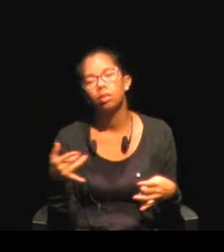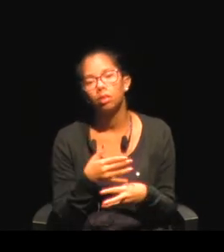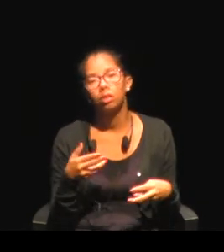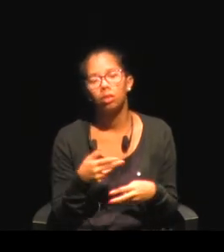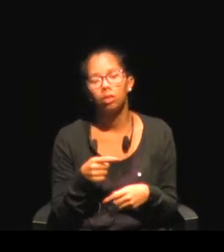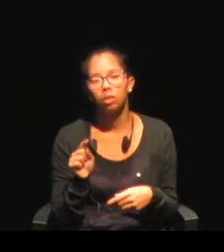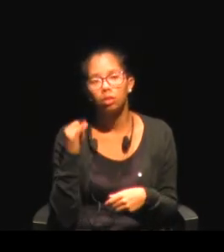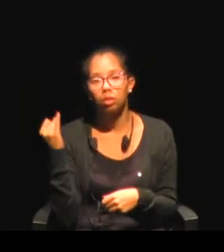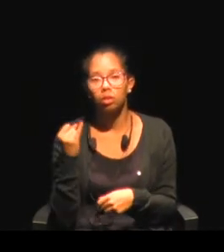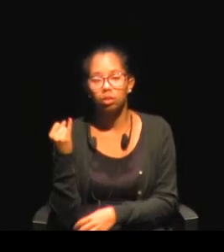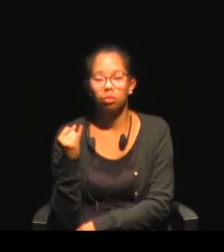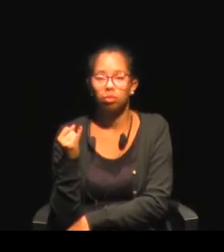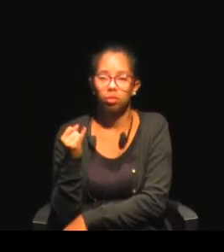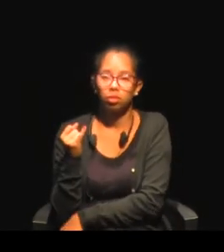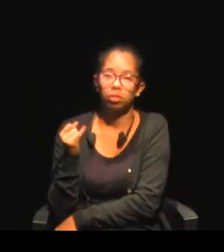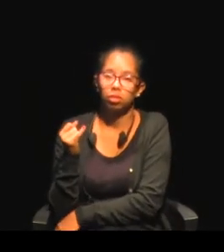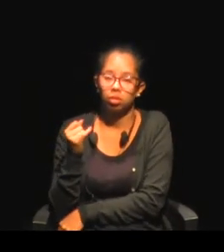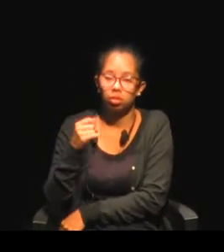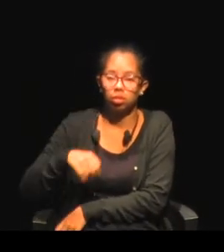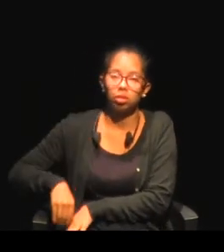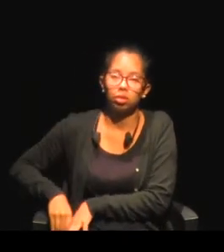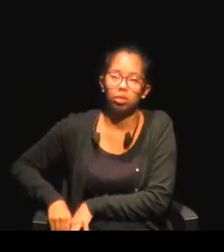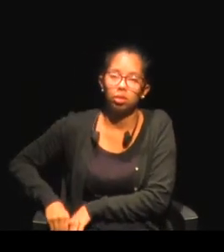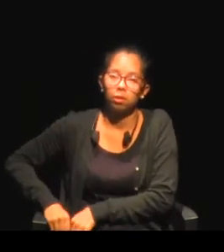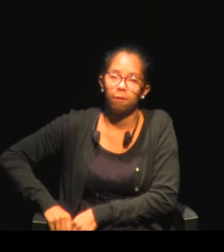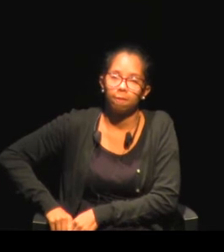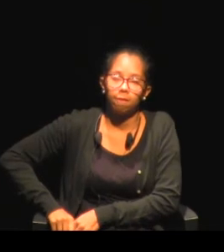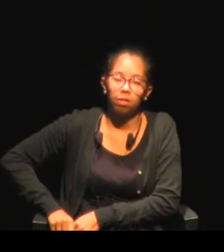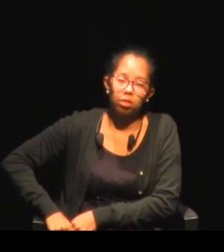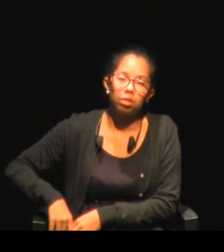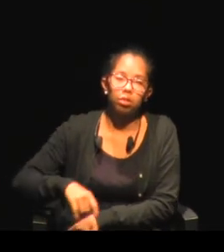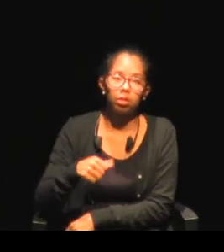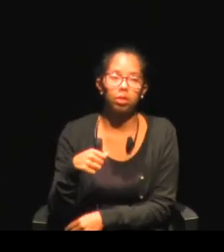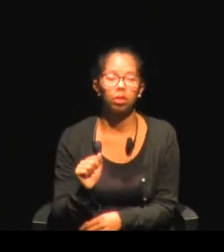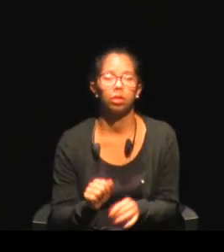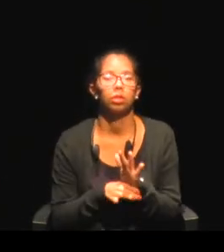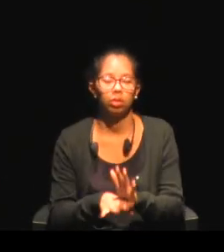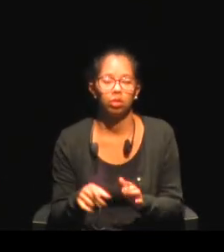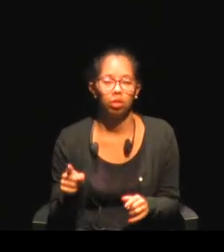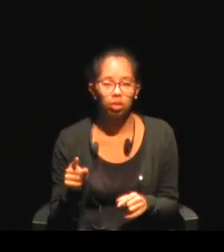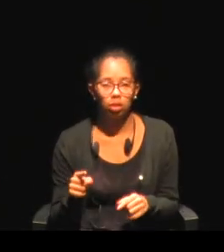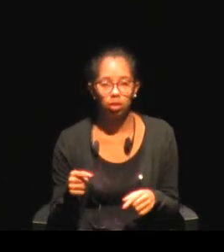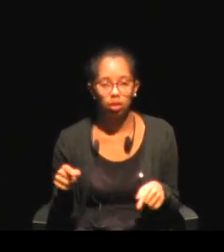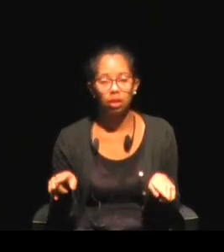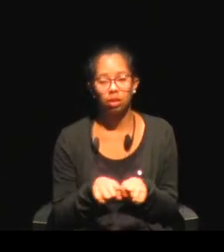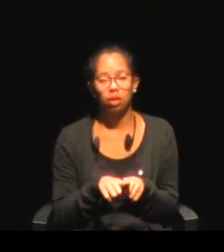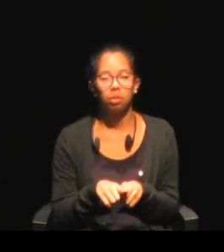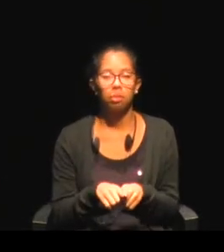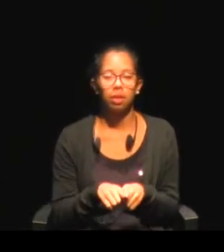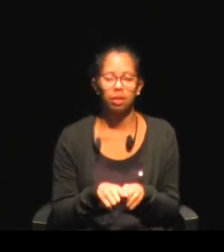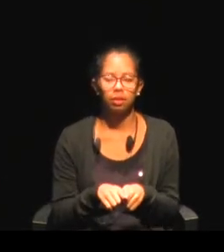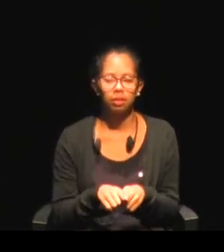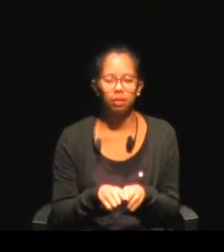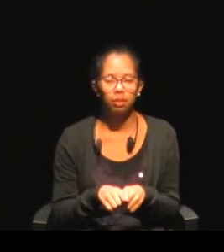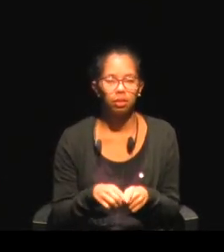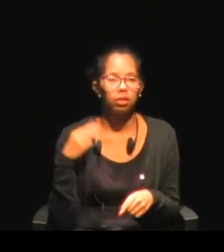que contorna isso, e o Lúcio propôs aqui a construção da Casa do Zelador, que é um muro que sai de lá, cria um pequeno pátio aqui dentro, a Casa do Zelador,